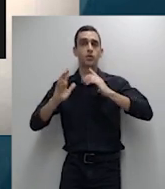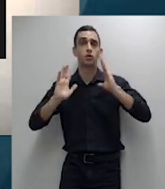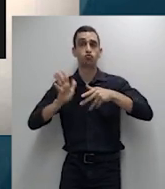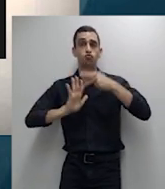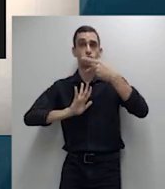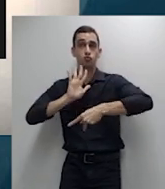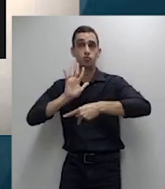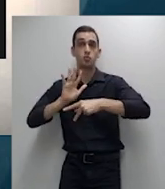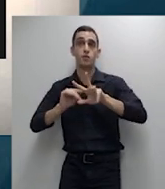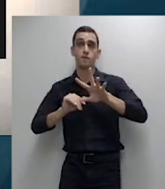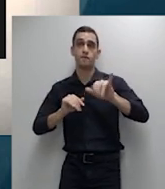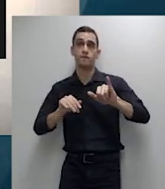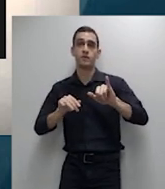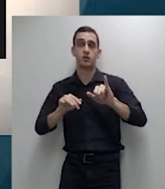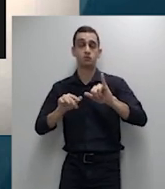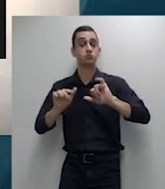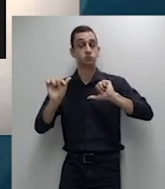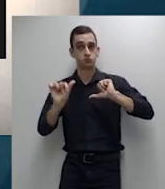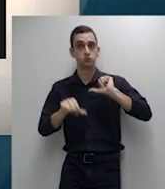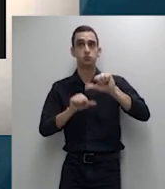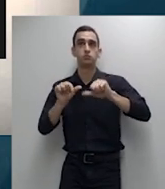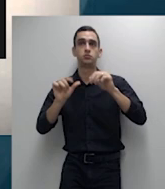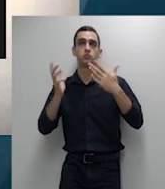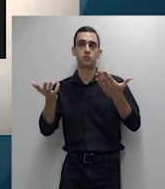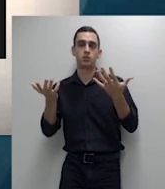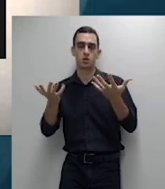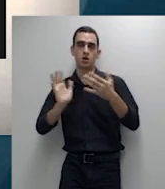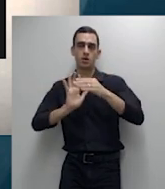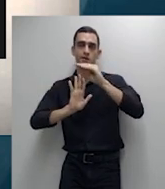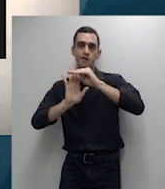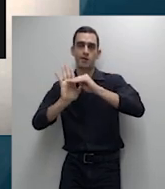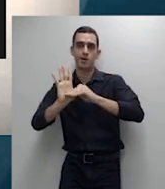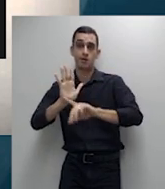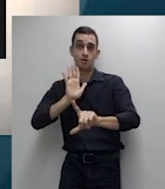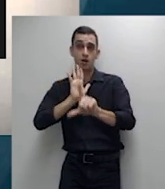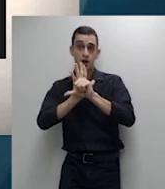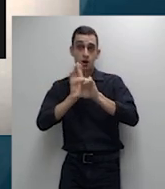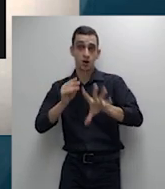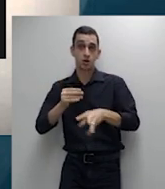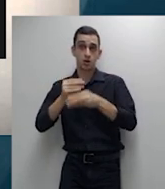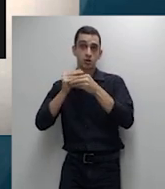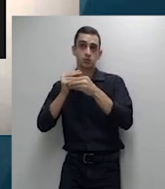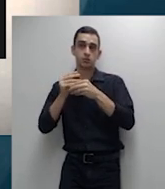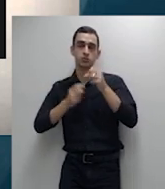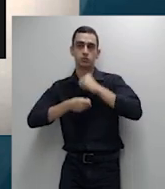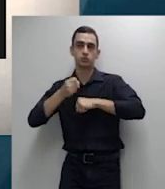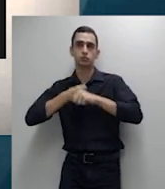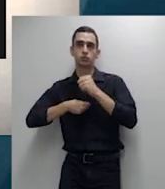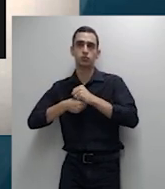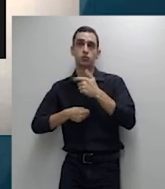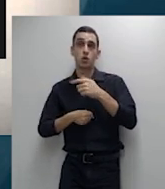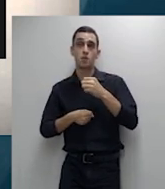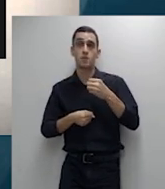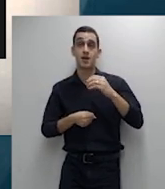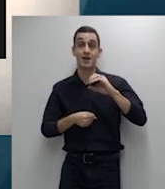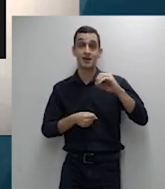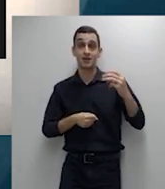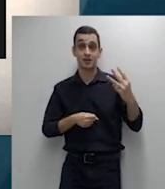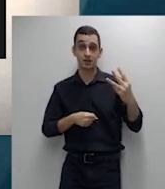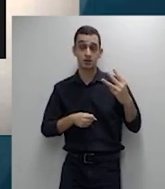para alterar a vista da lei complementar 116/2003 a Arandela